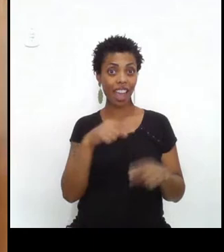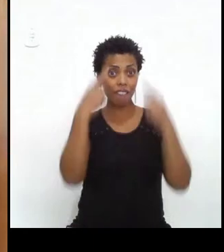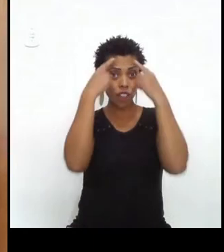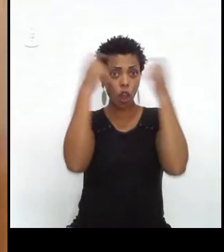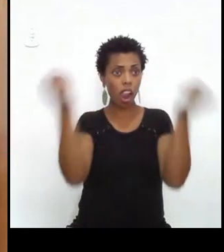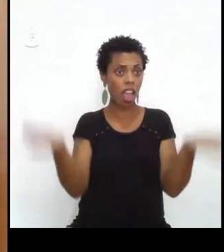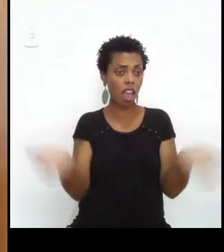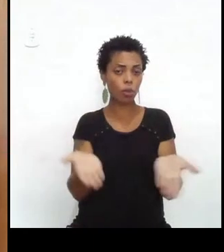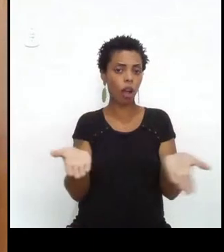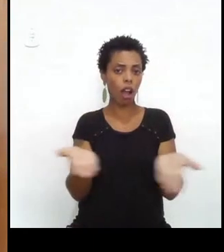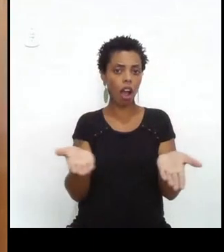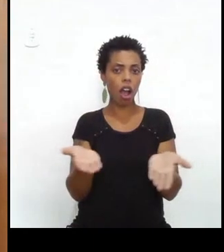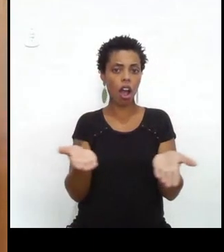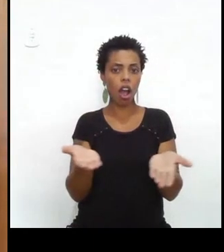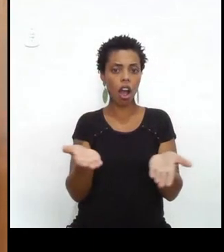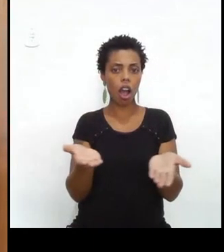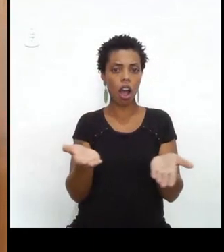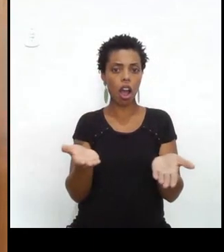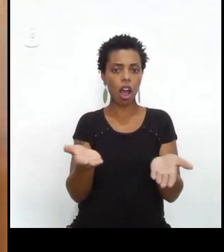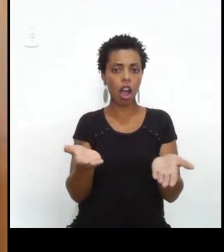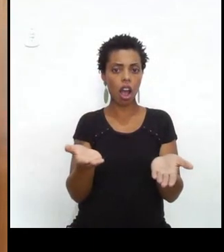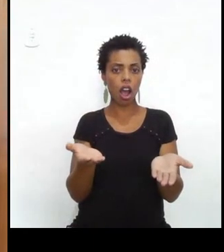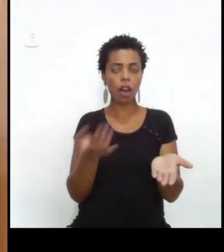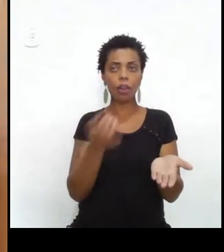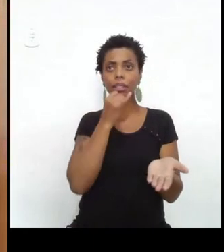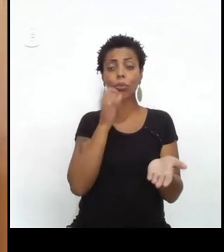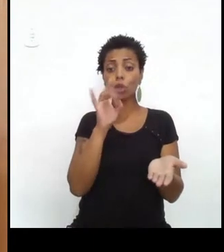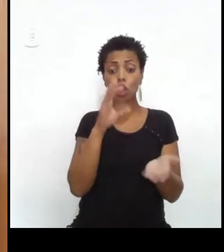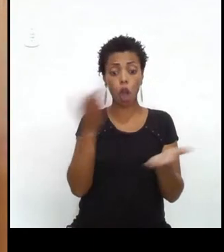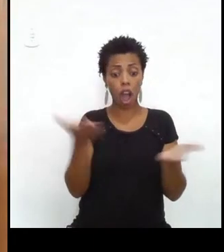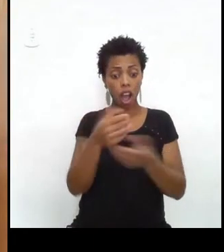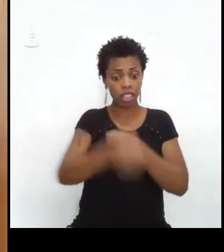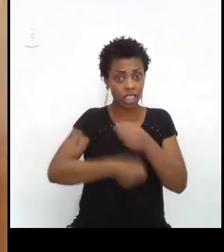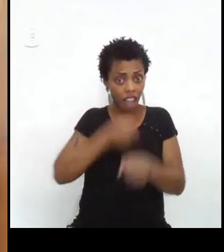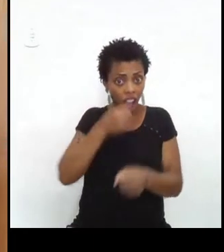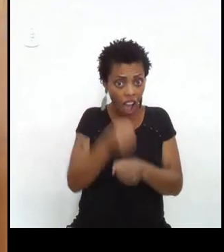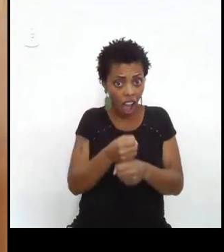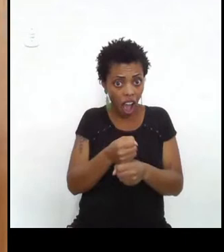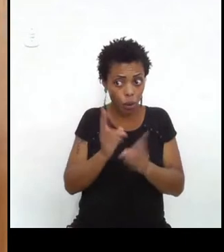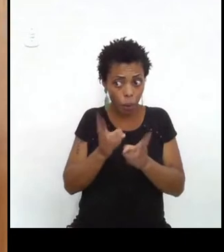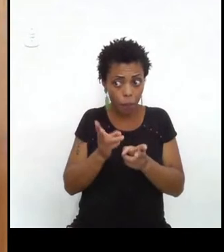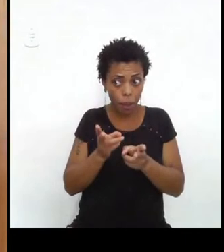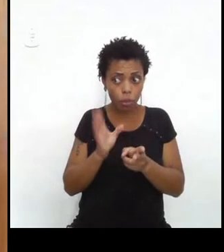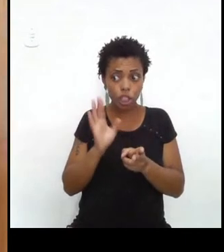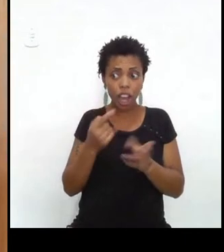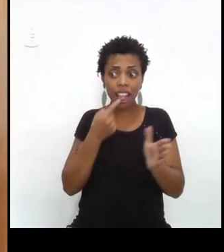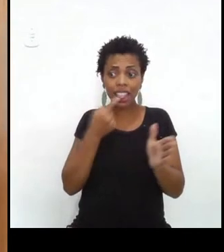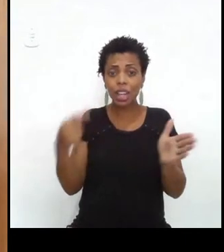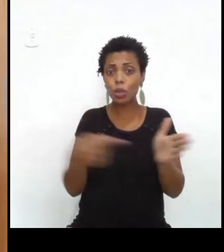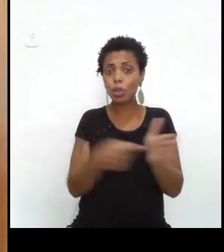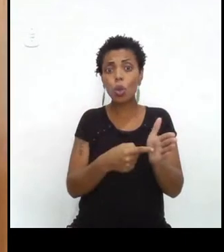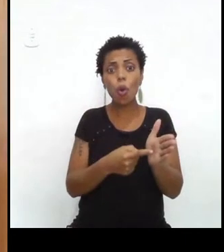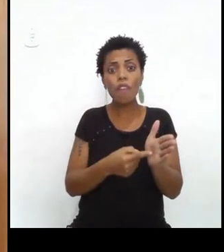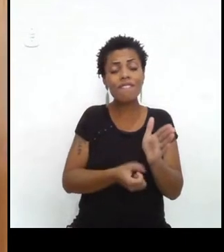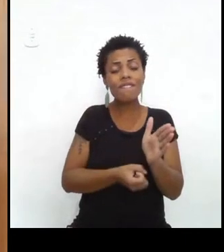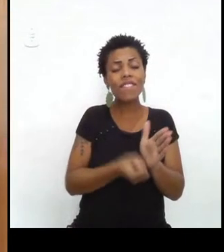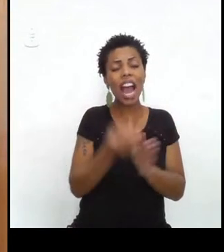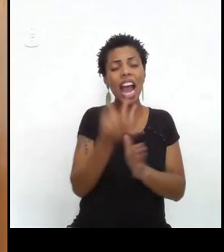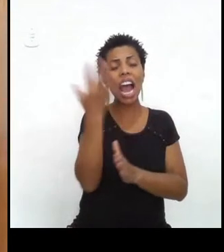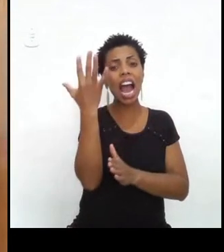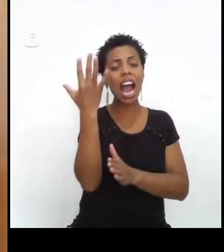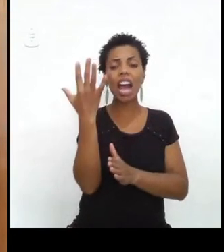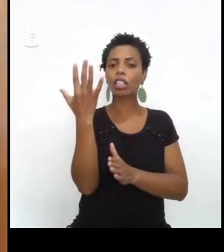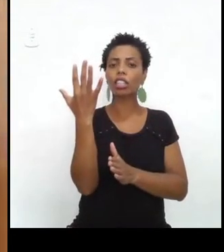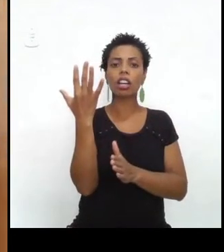impulsiona netanya ou sem manifestacao recente denunciava muito tipo a situação de violência contra as comunidades antes não